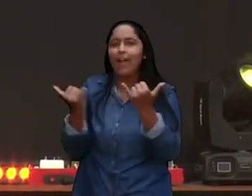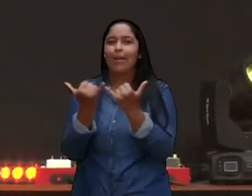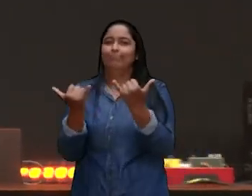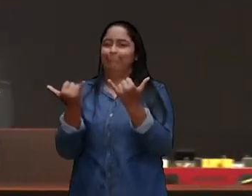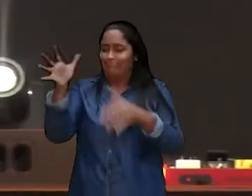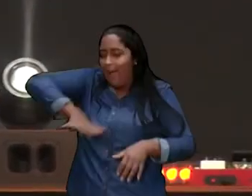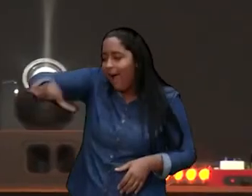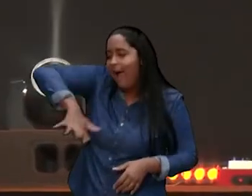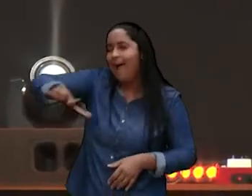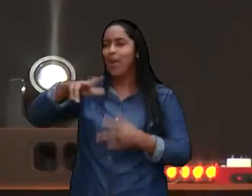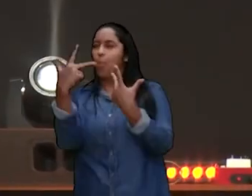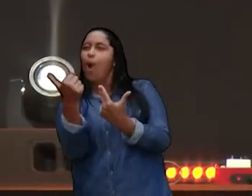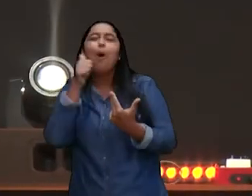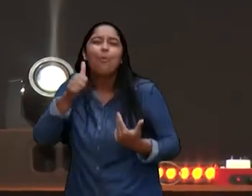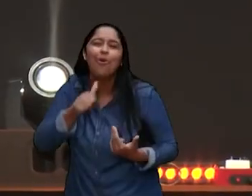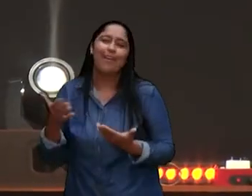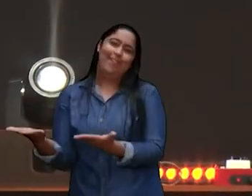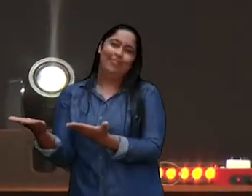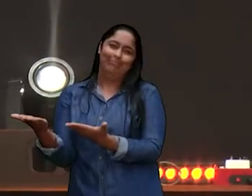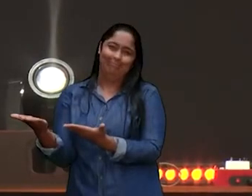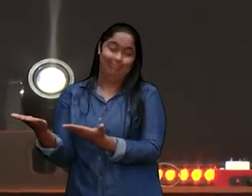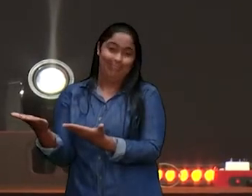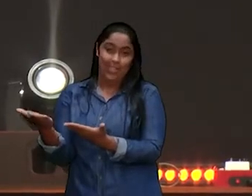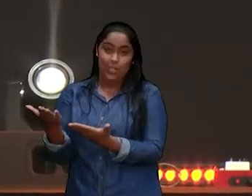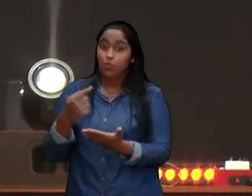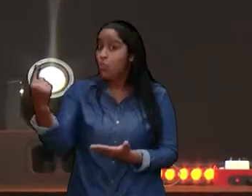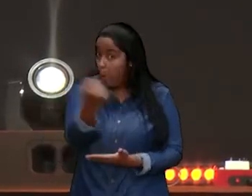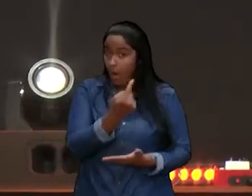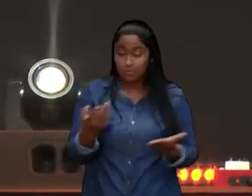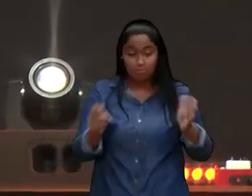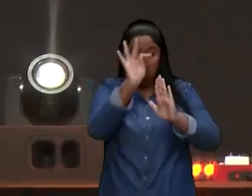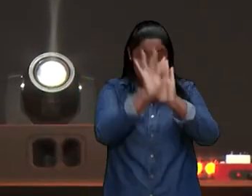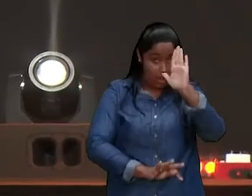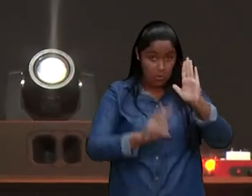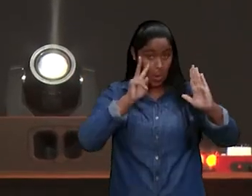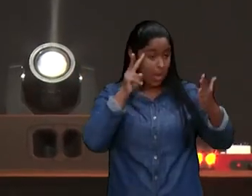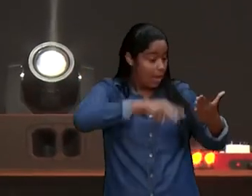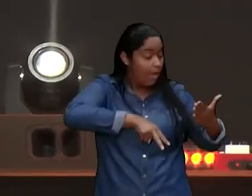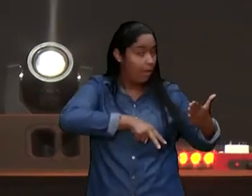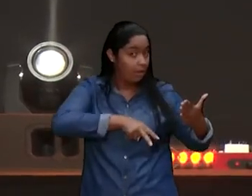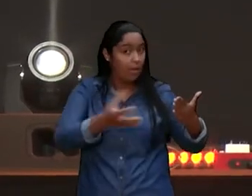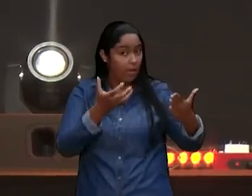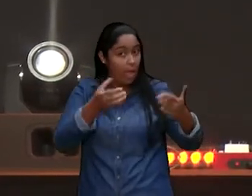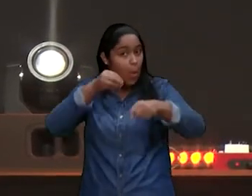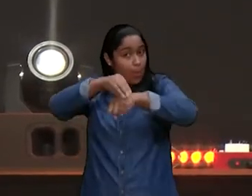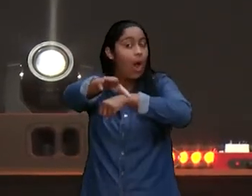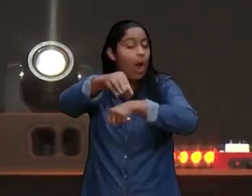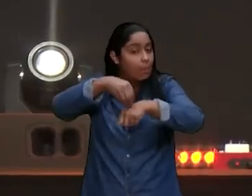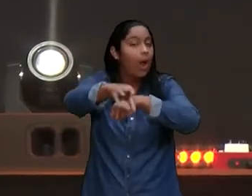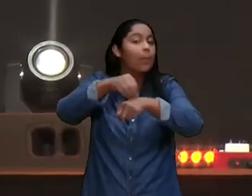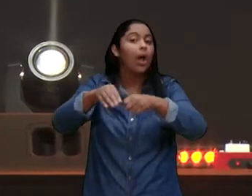chão e você não percebe querido enquanto lemos o texto Quero mostrar princípios